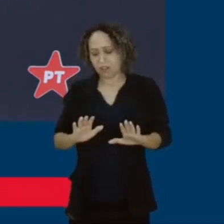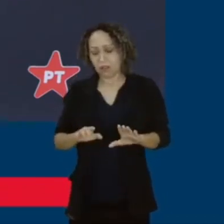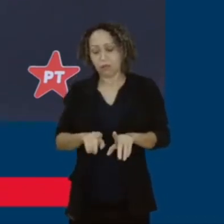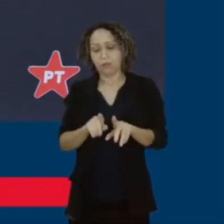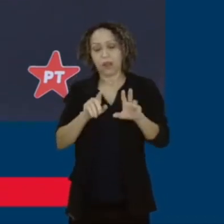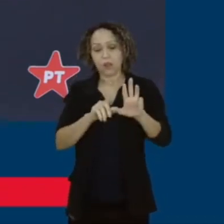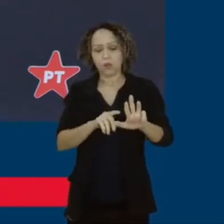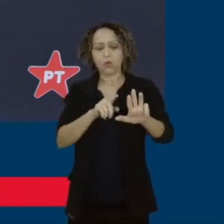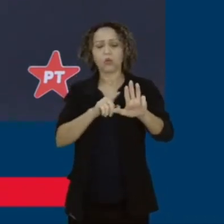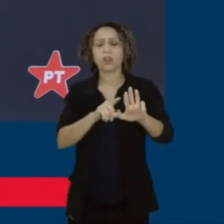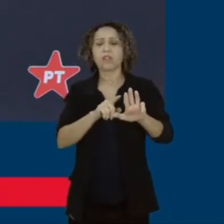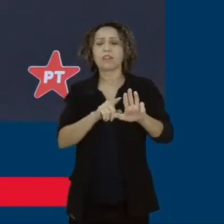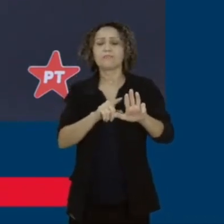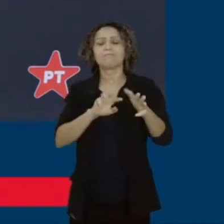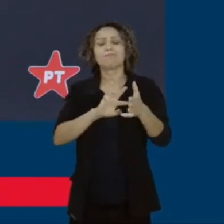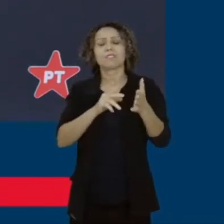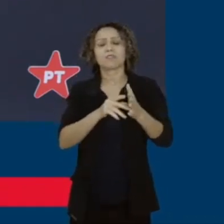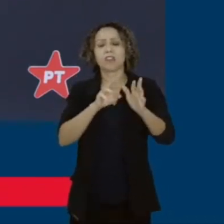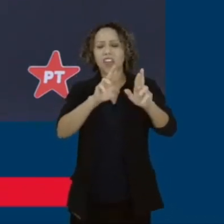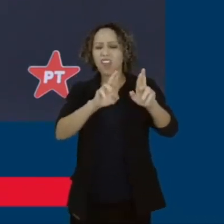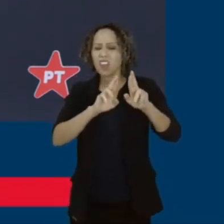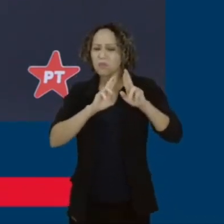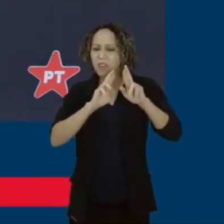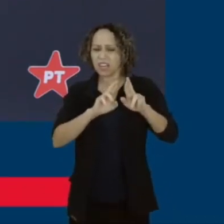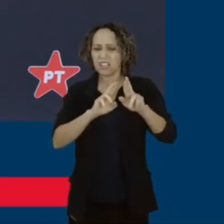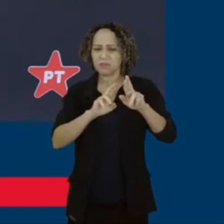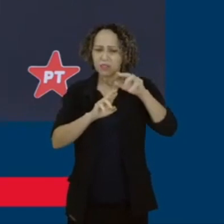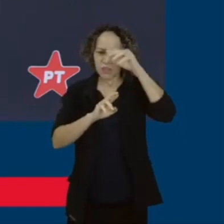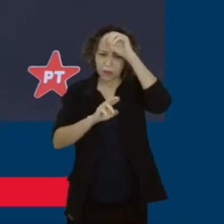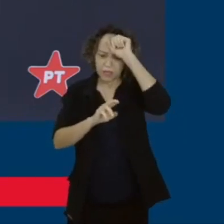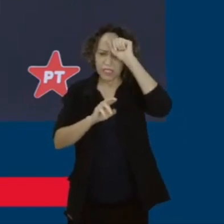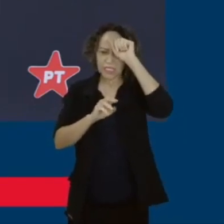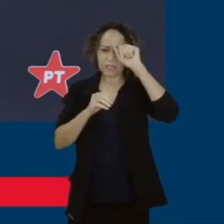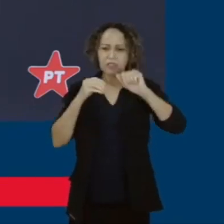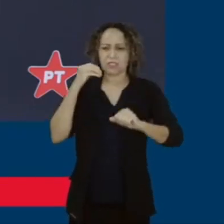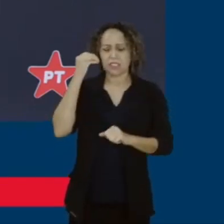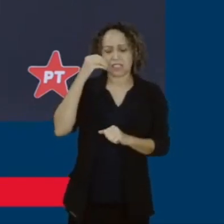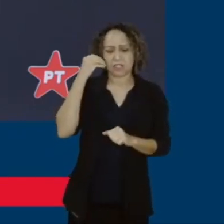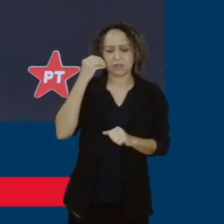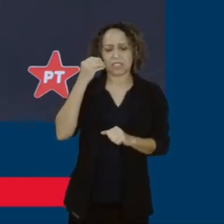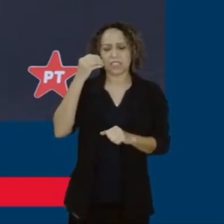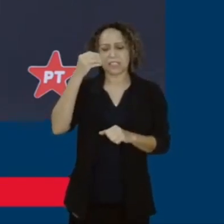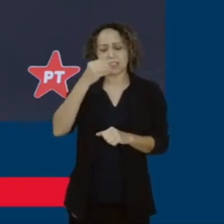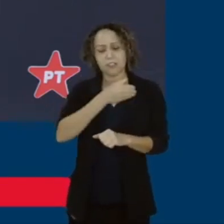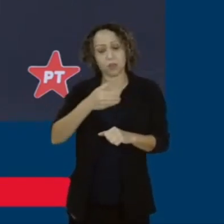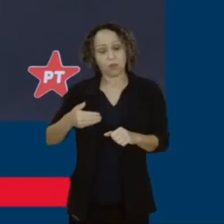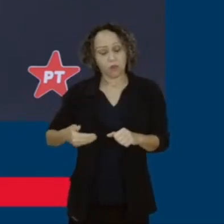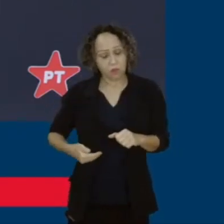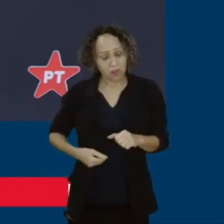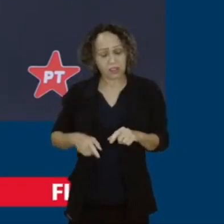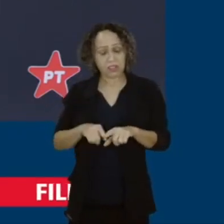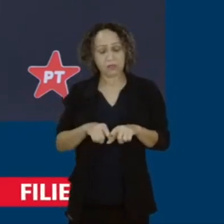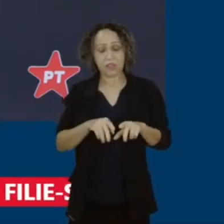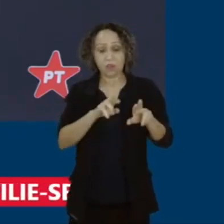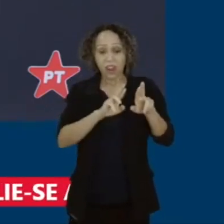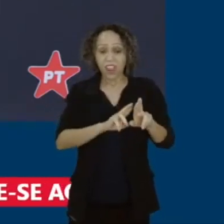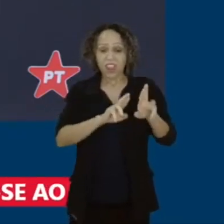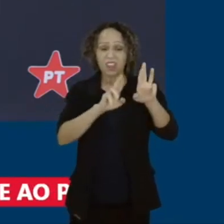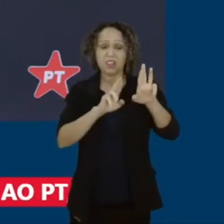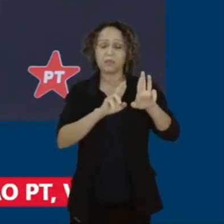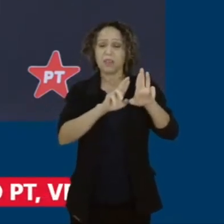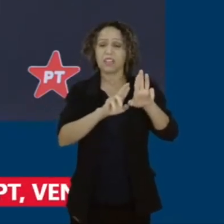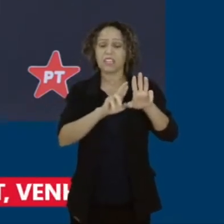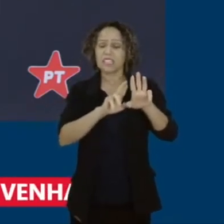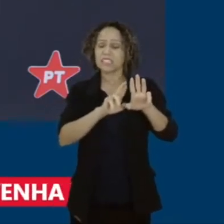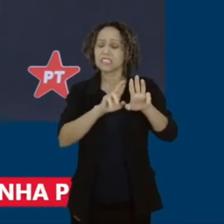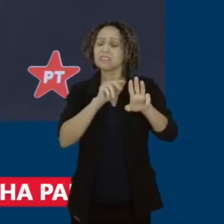que aprendeu, pela experiência de governo, e a esperança contra essa escuridão do liberalismo econômico, que trata